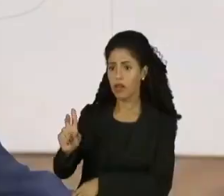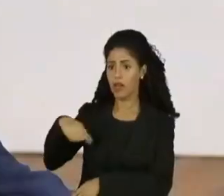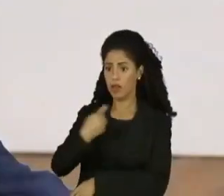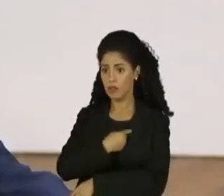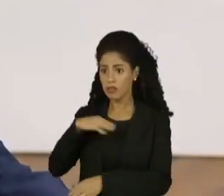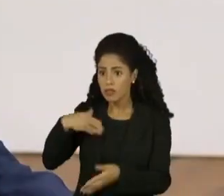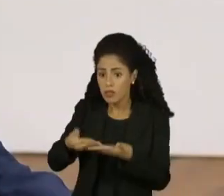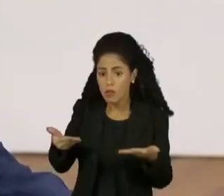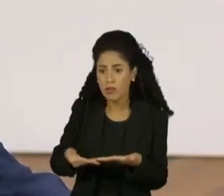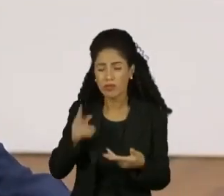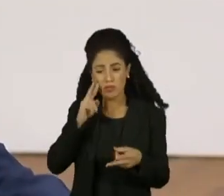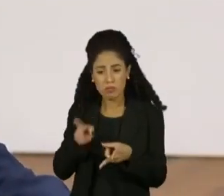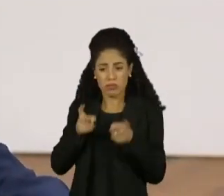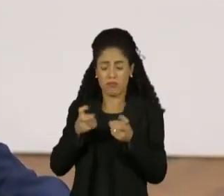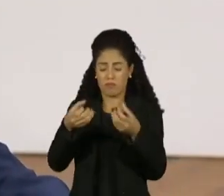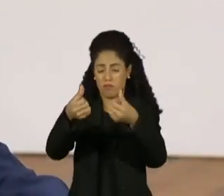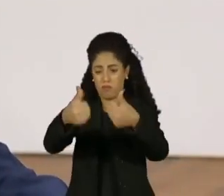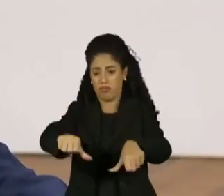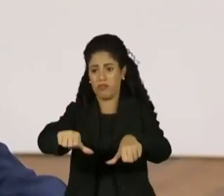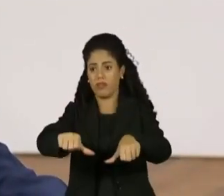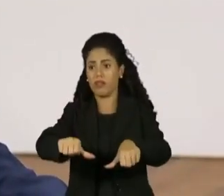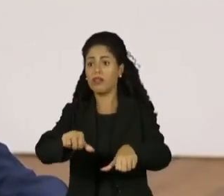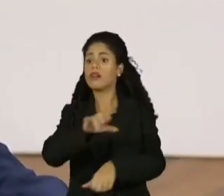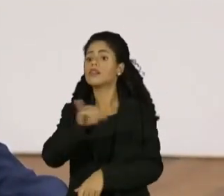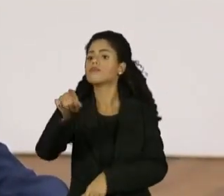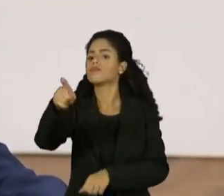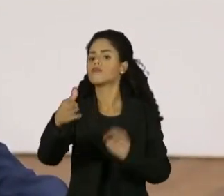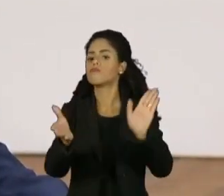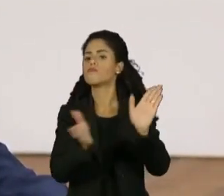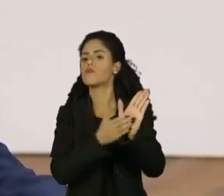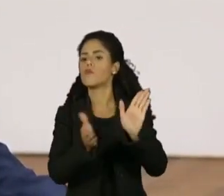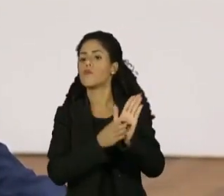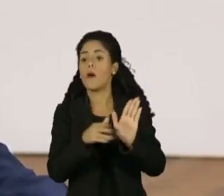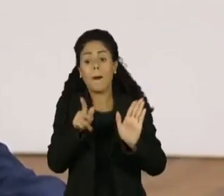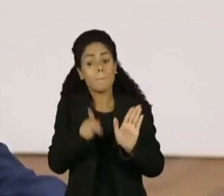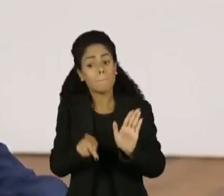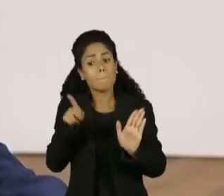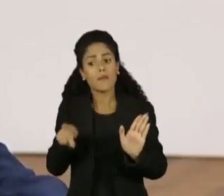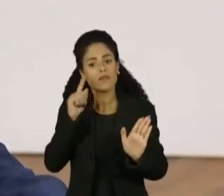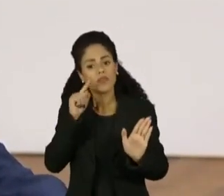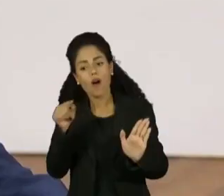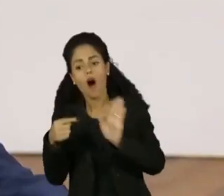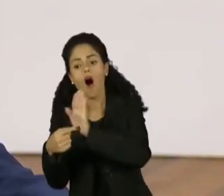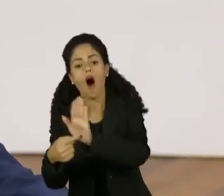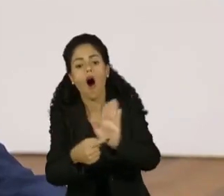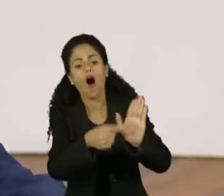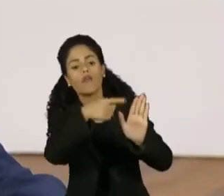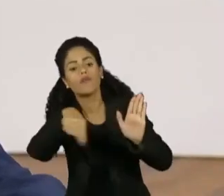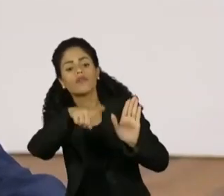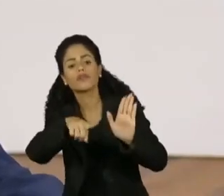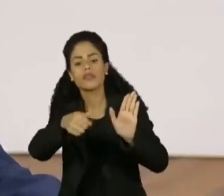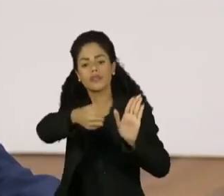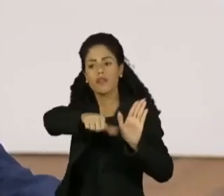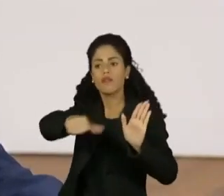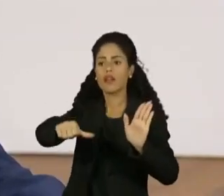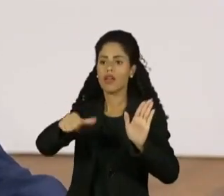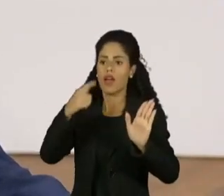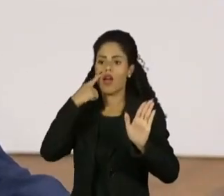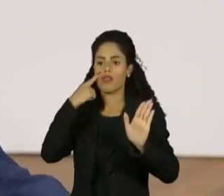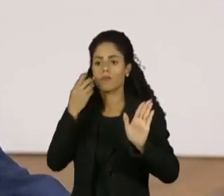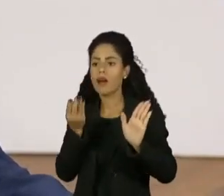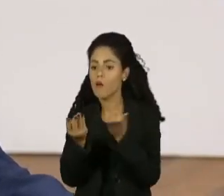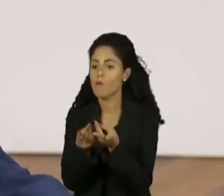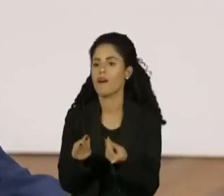o preço até hoje. Se você for propor aos professores que eles sejam avaliados, não para serem demitidos,